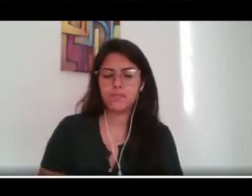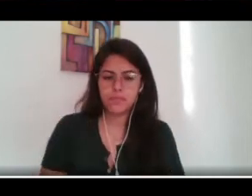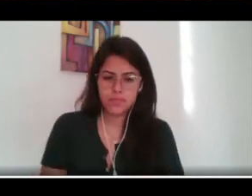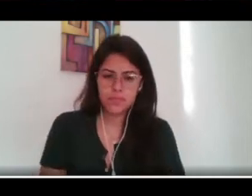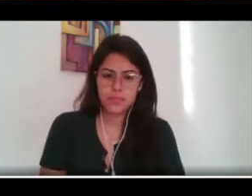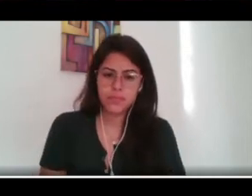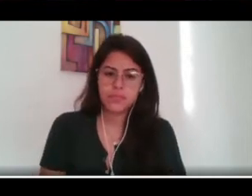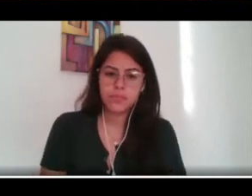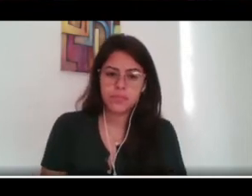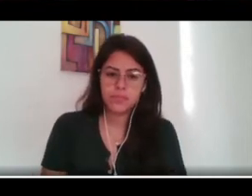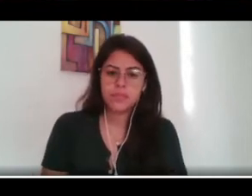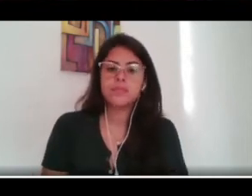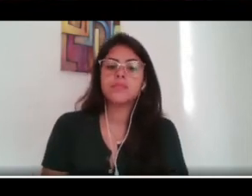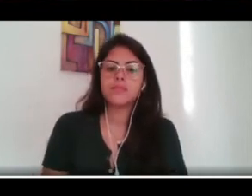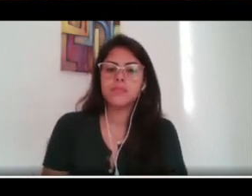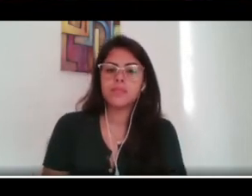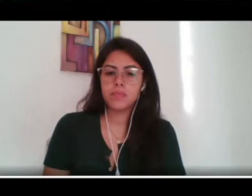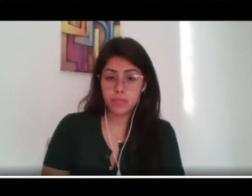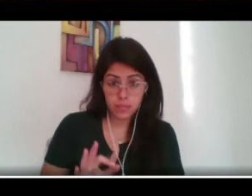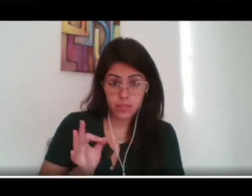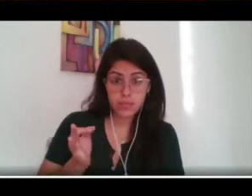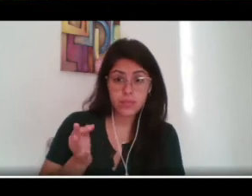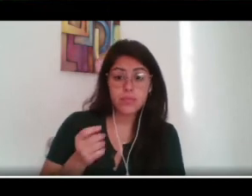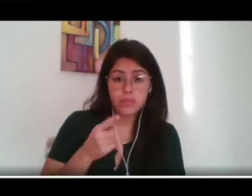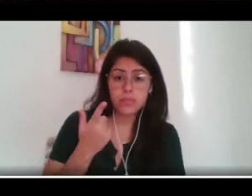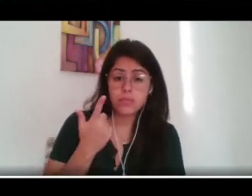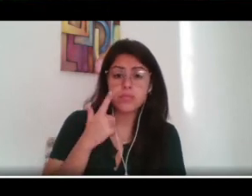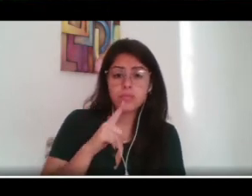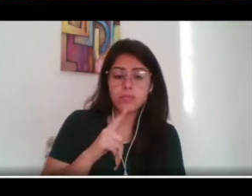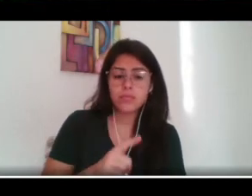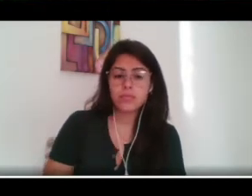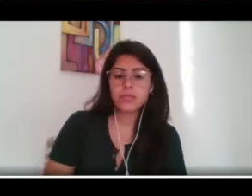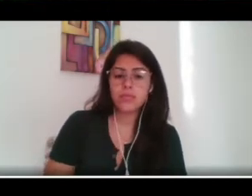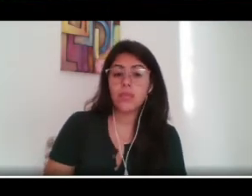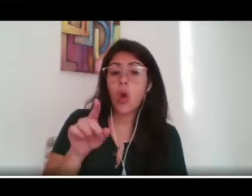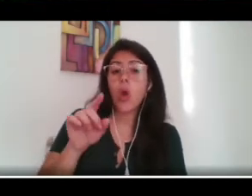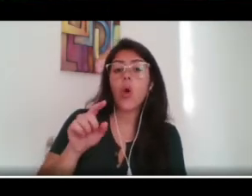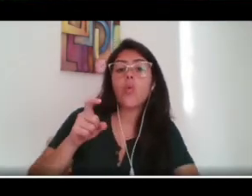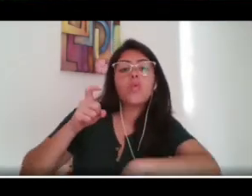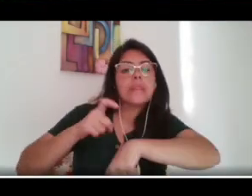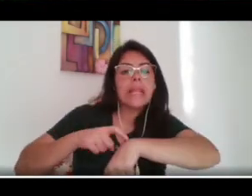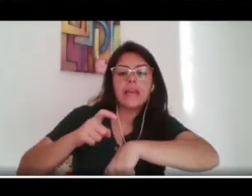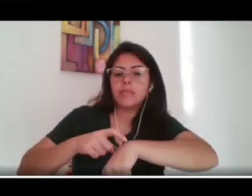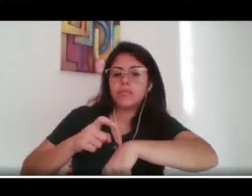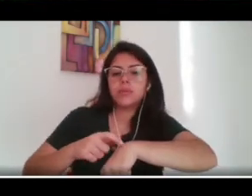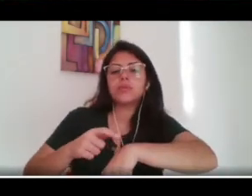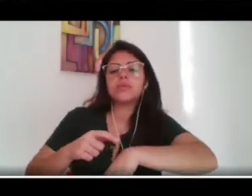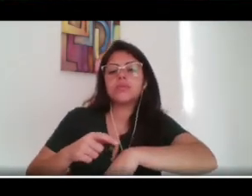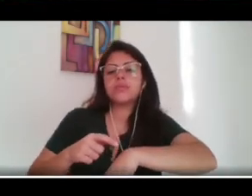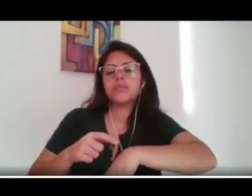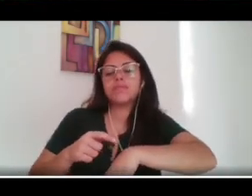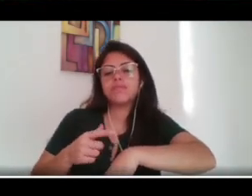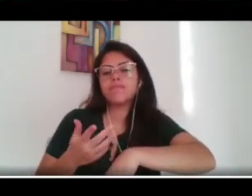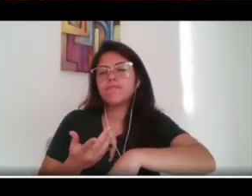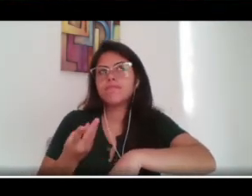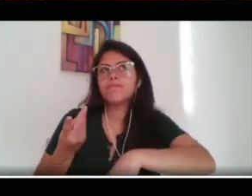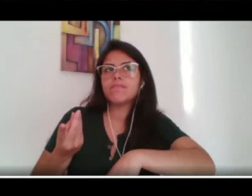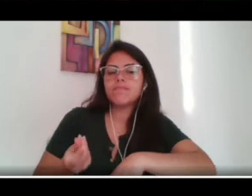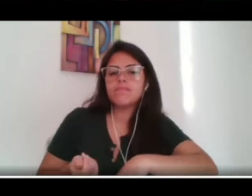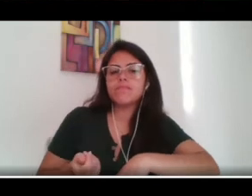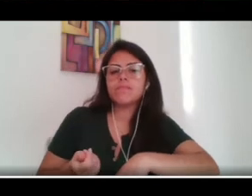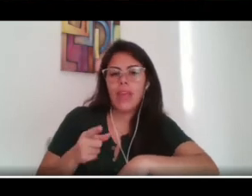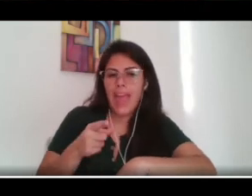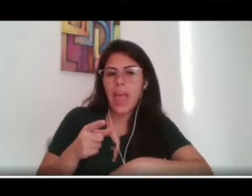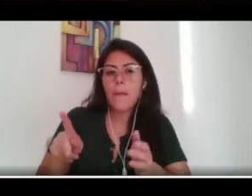O tempo de queda vai ser o tempo que a pedra chega ao solo. Então, esse aqui é o VY do solo, que eu acabei